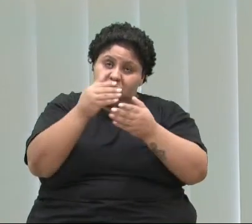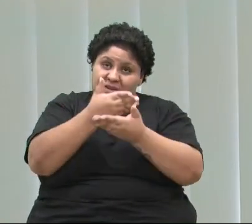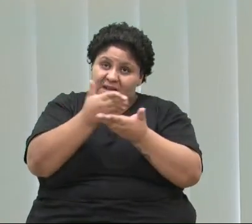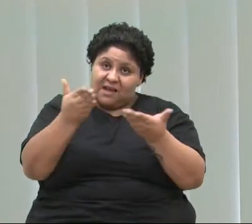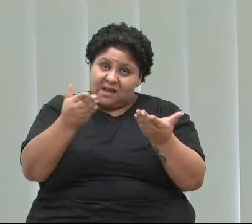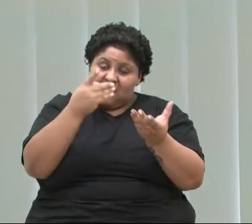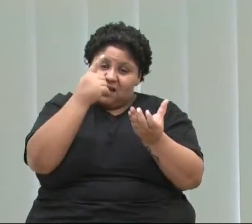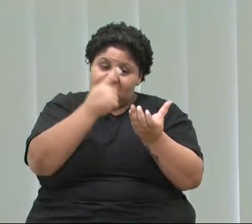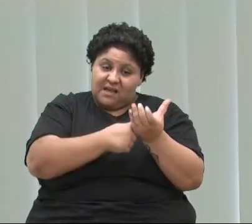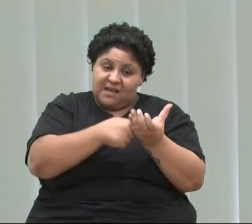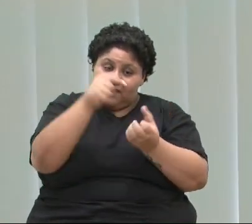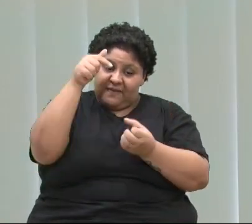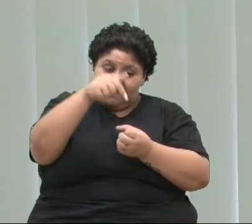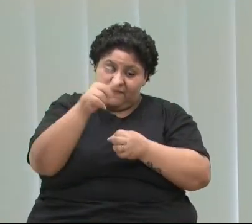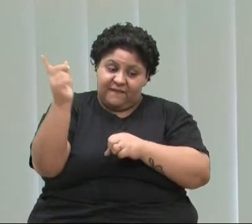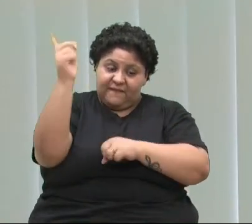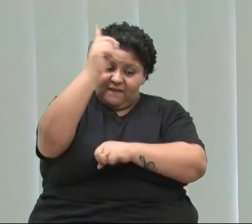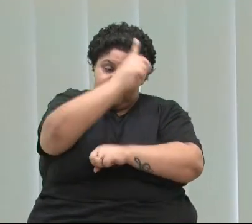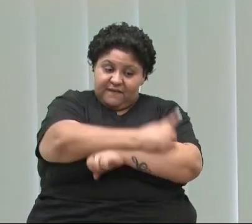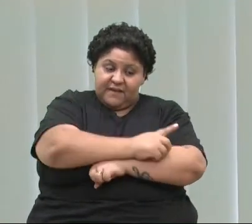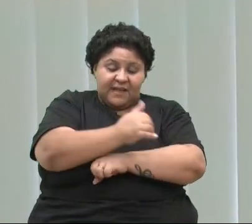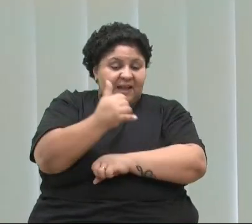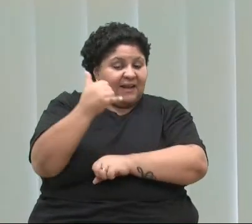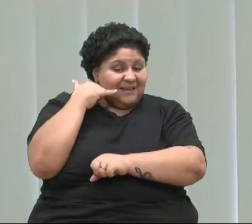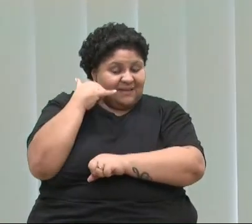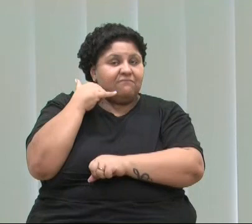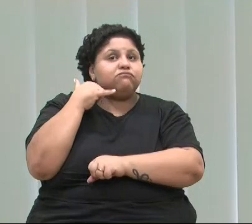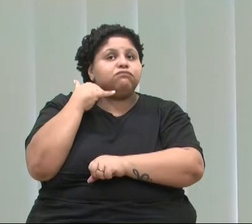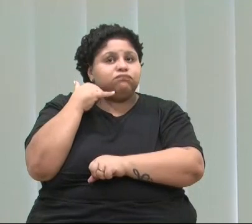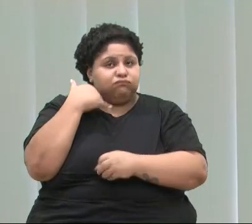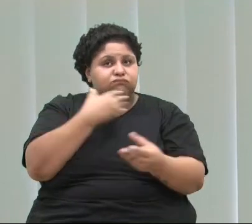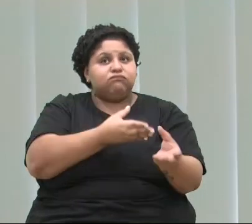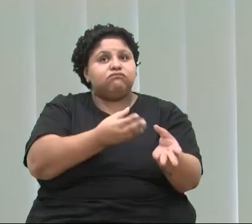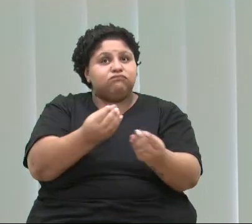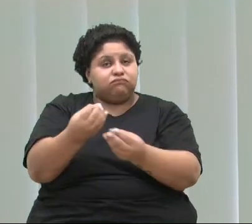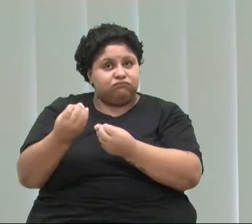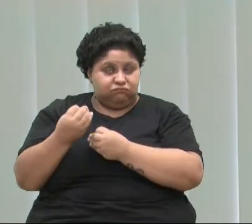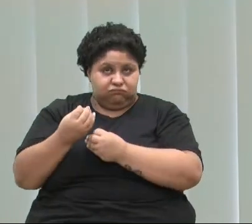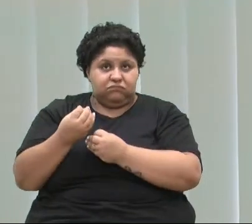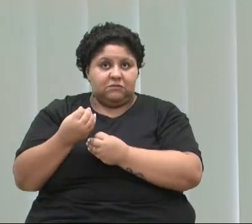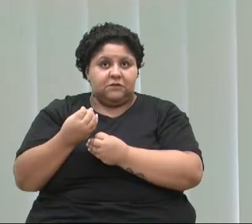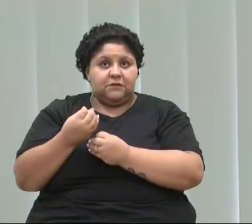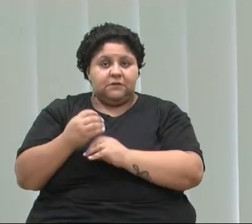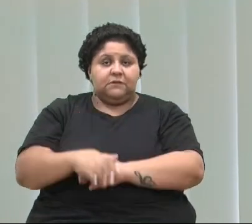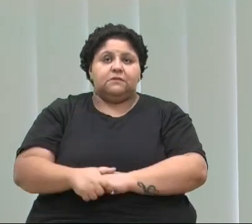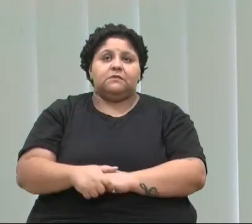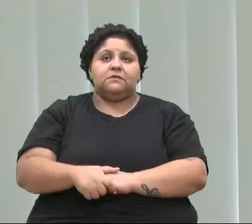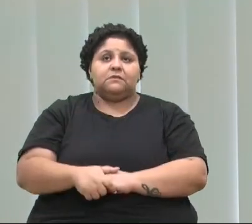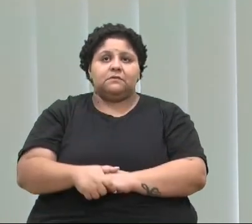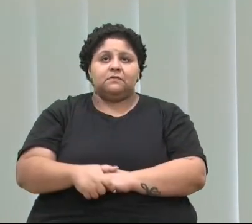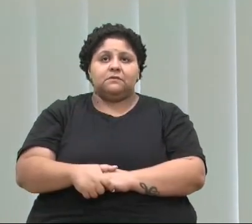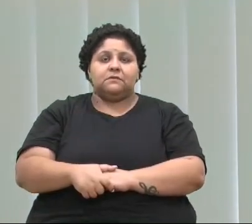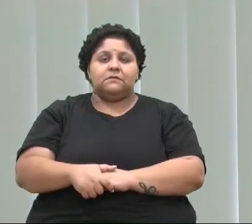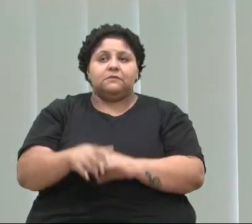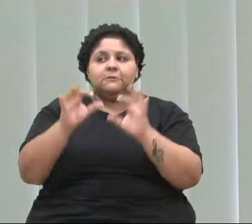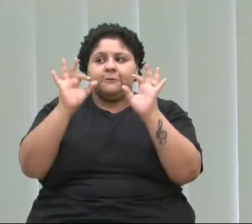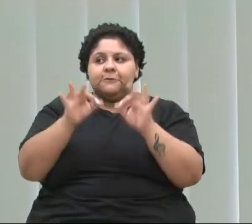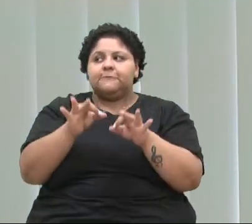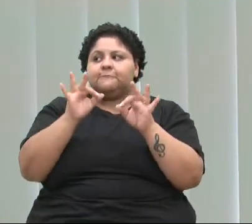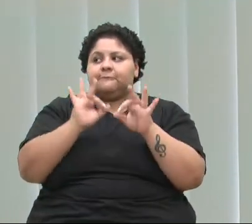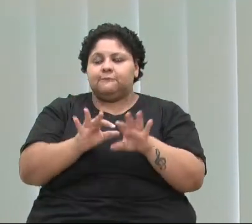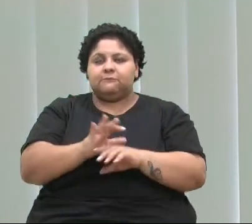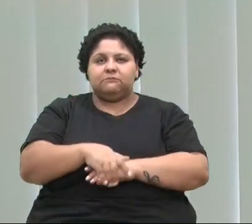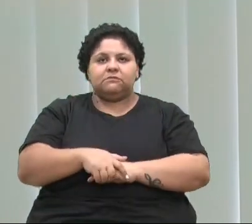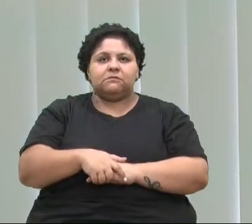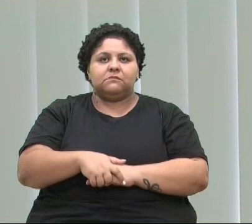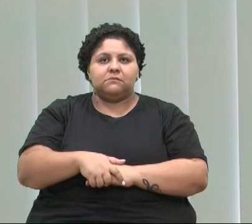agendas. Então, nesses dias, o volume de ligações é bem grande mesmo. Então, as meninas aqui estão confirmando que estão ali no dia a dia. Então,